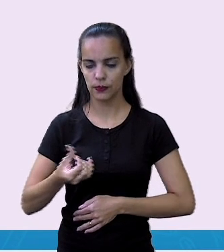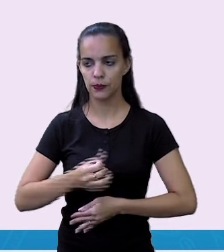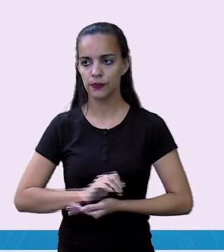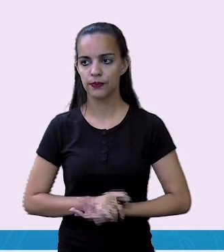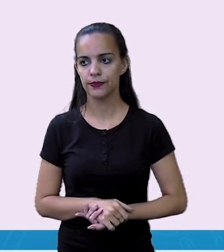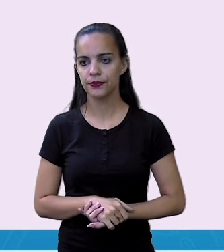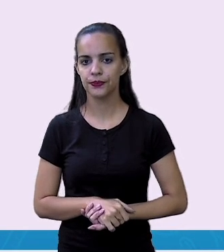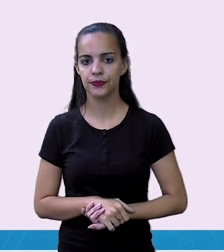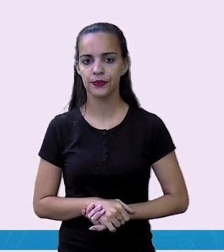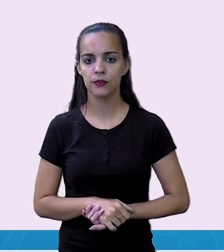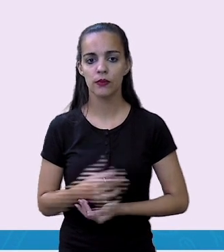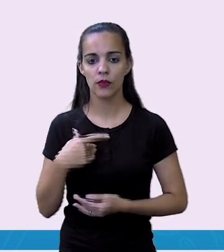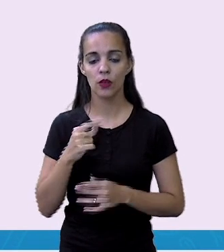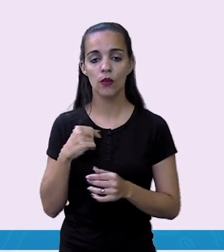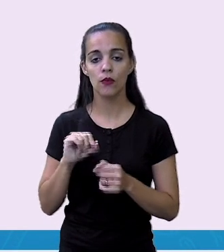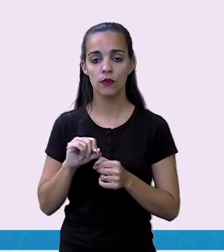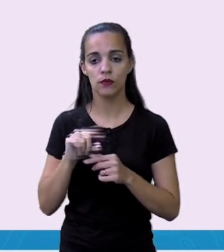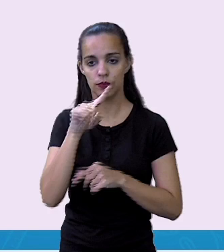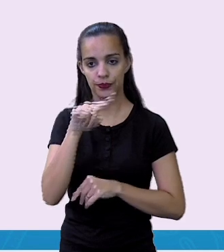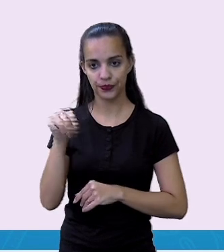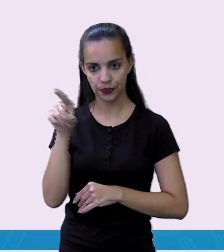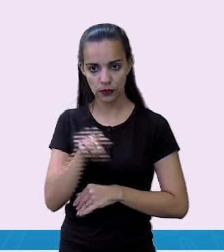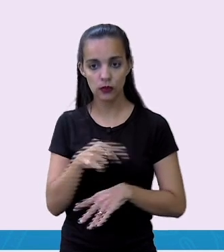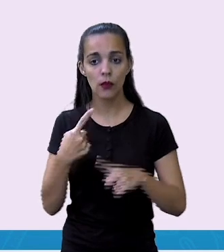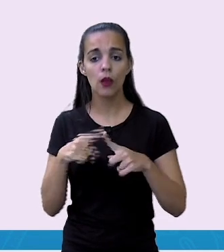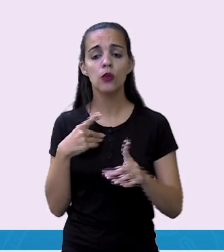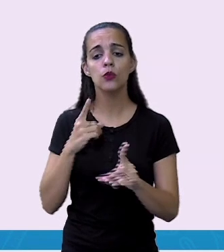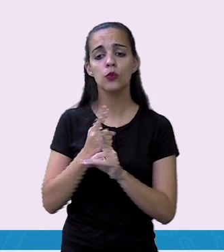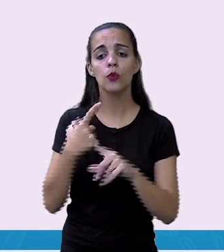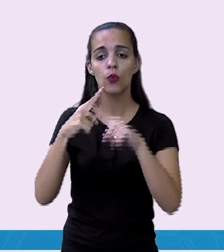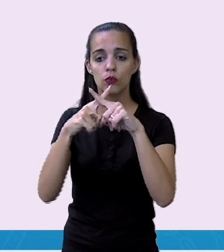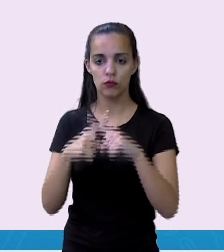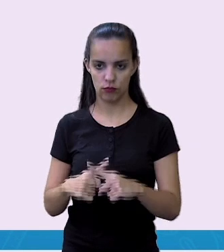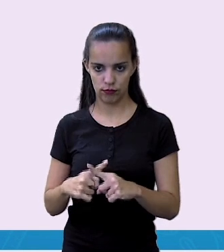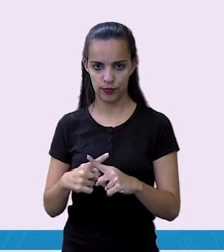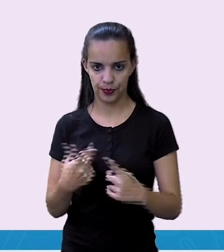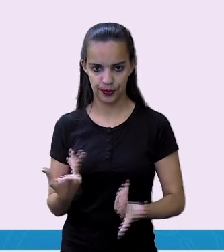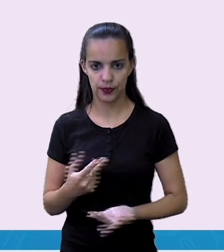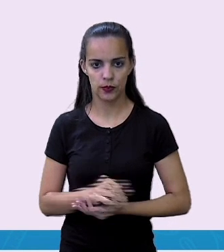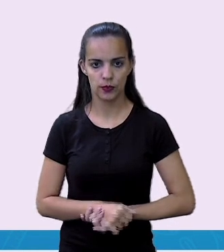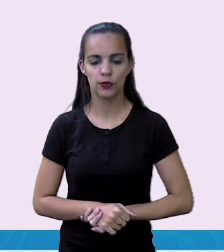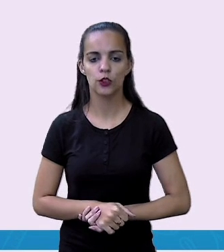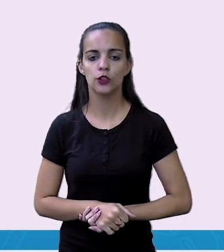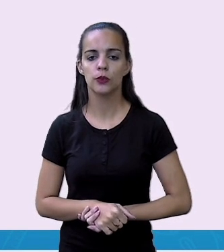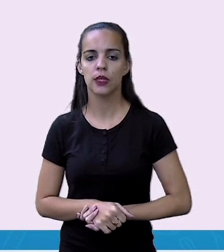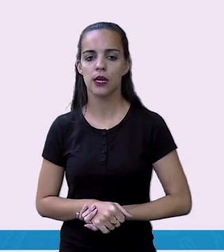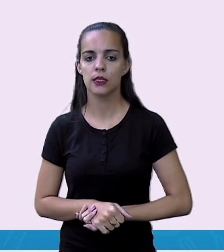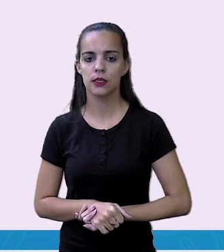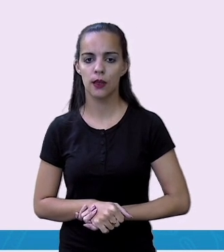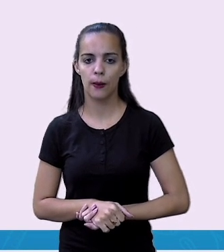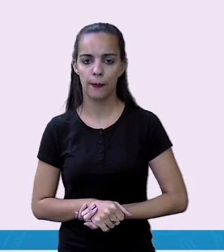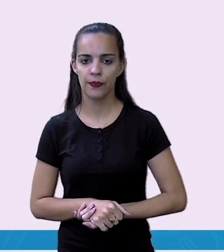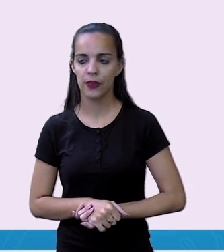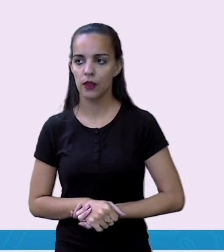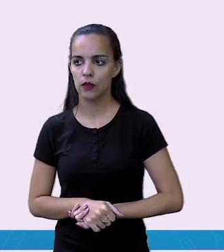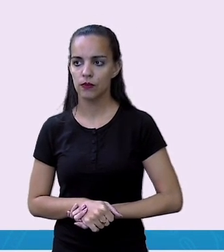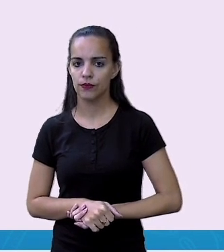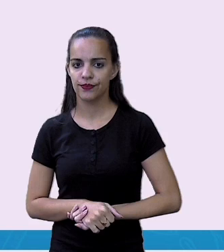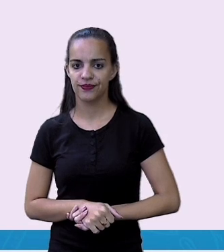4,16. Produto dos meios é igual ao produto dos extremos. Então, o que nós vamos fazer? Nós